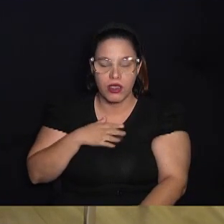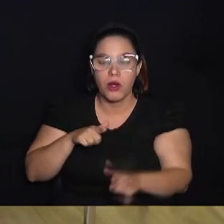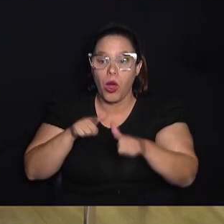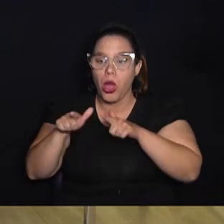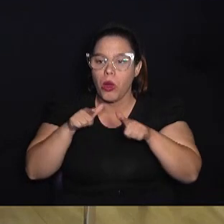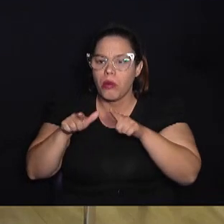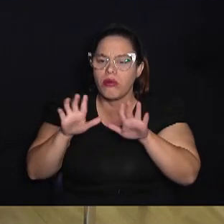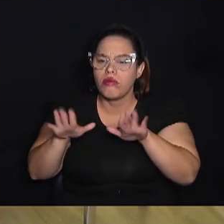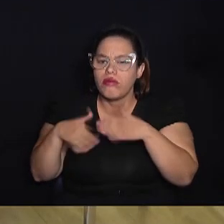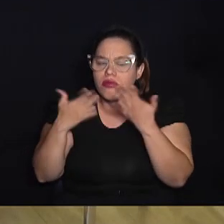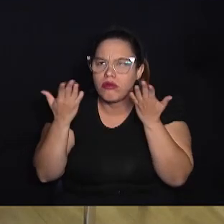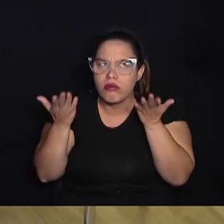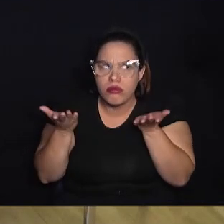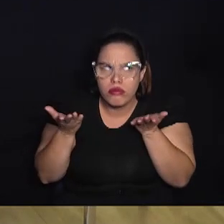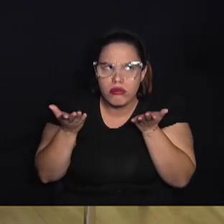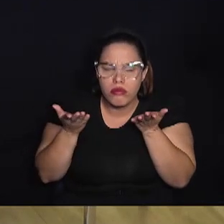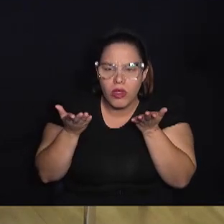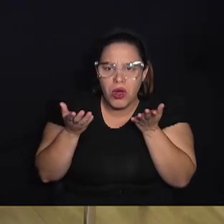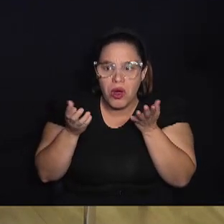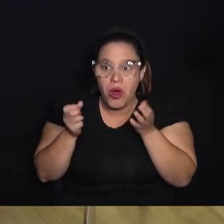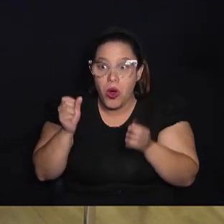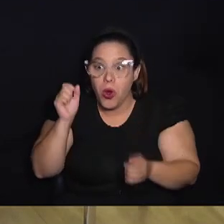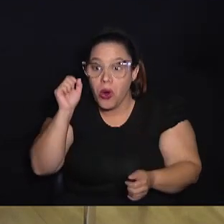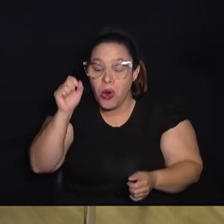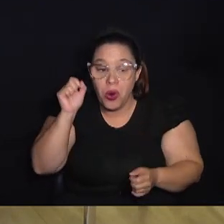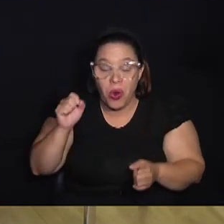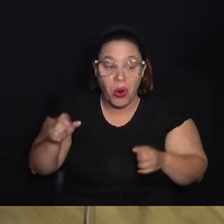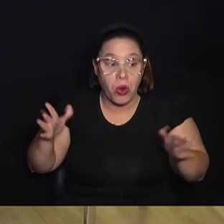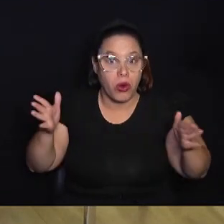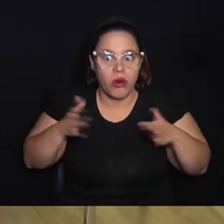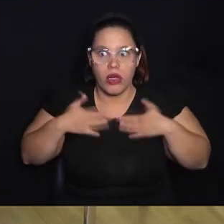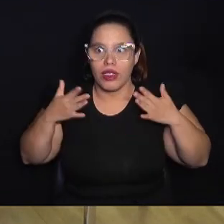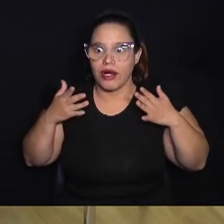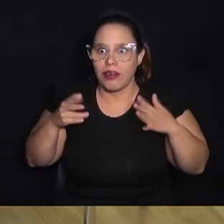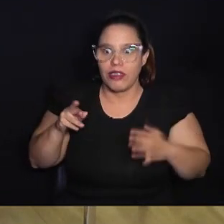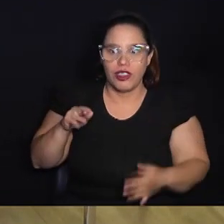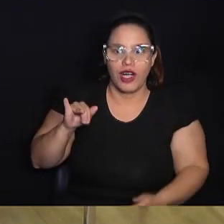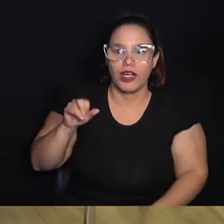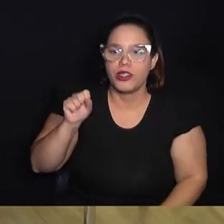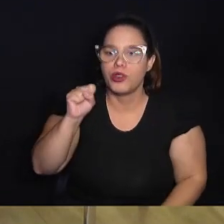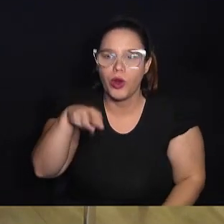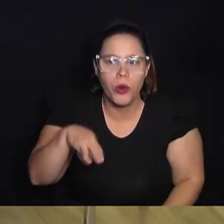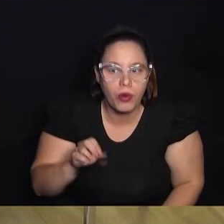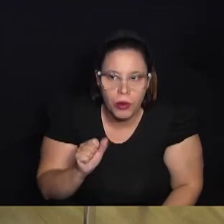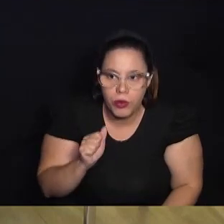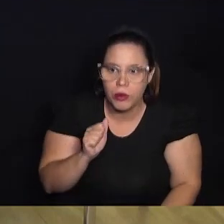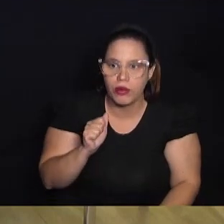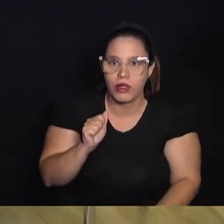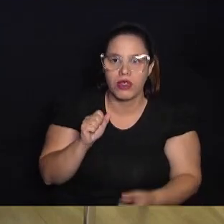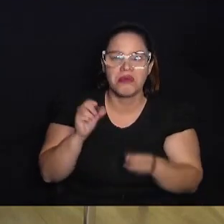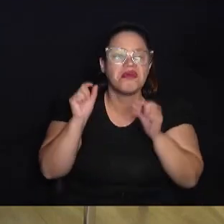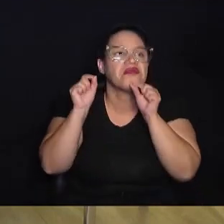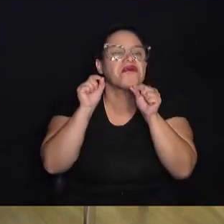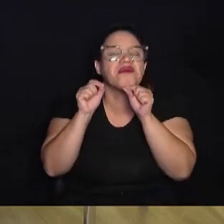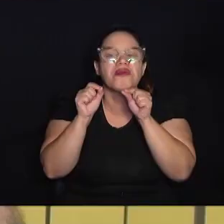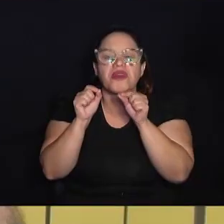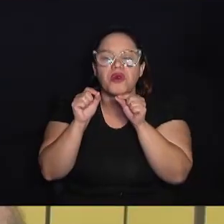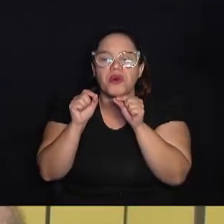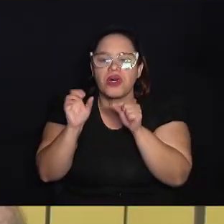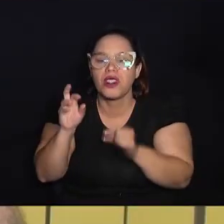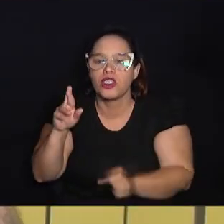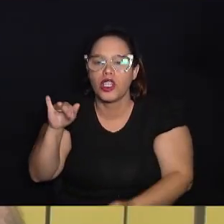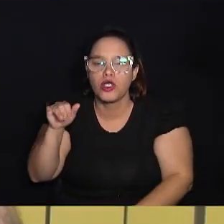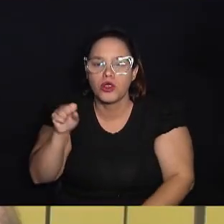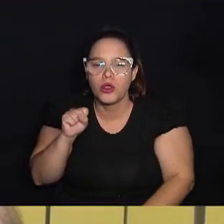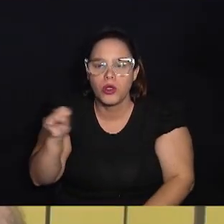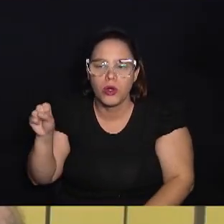de vocês o que é o que te assombra conta pra galera que tá em casa e não conhece por favor o que te assombra é na verdade até